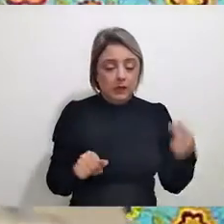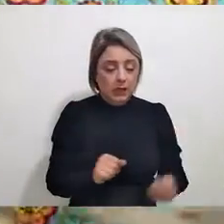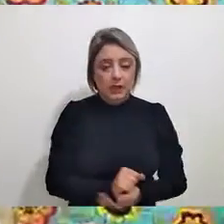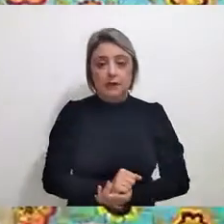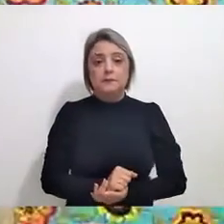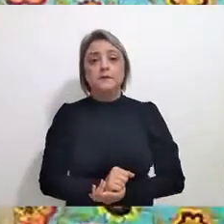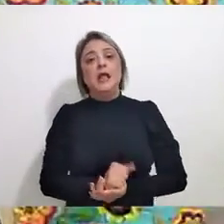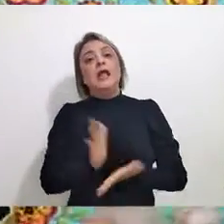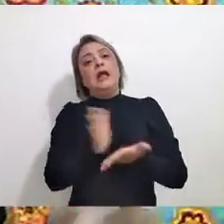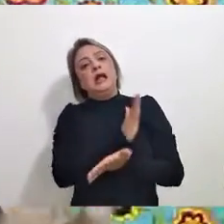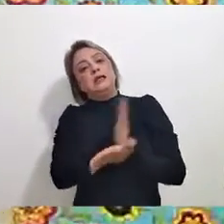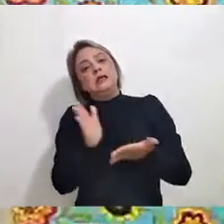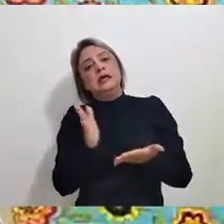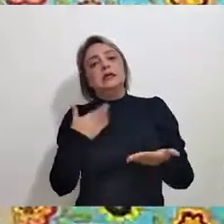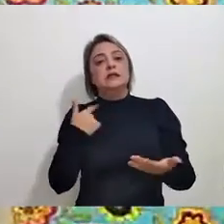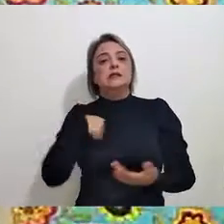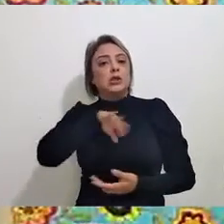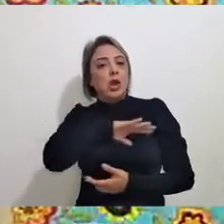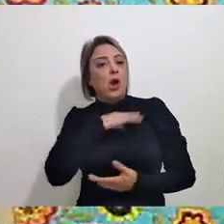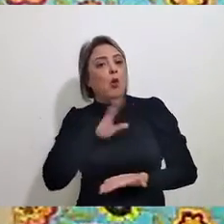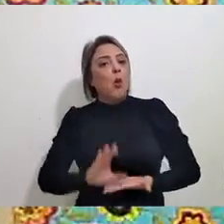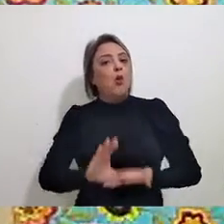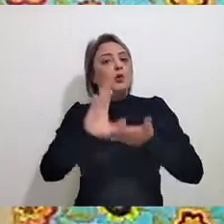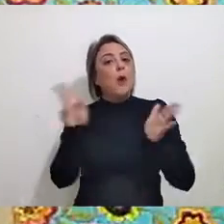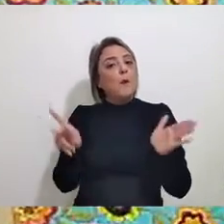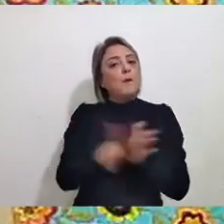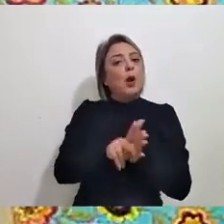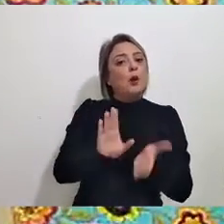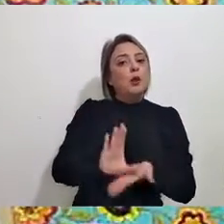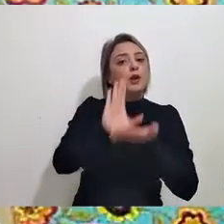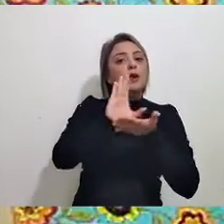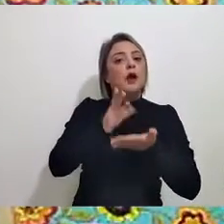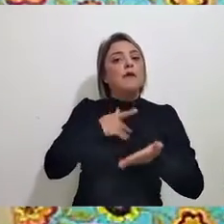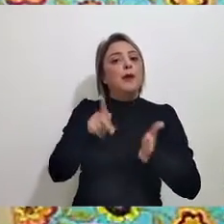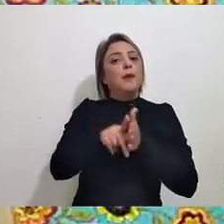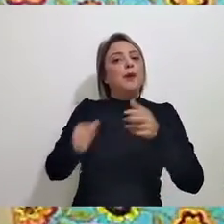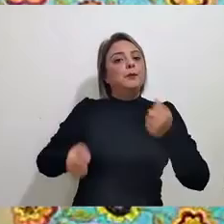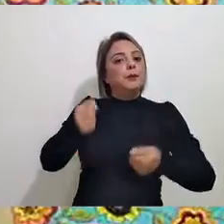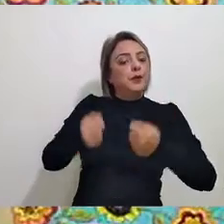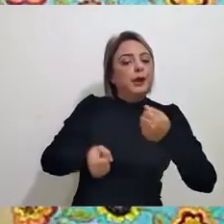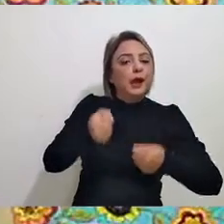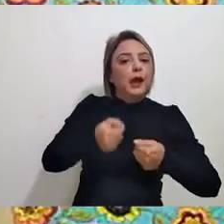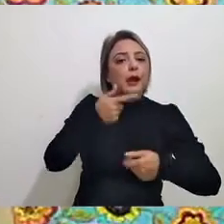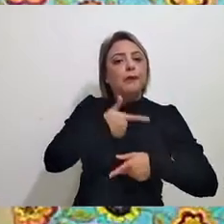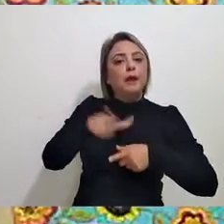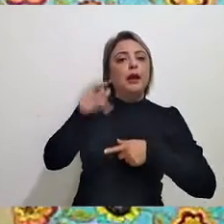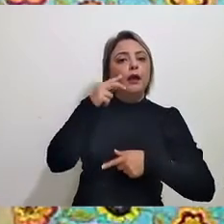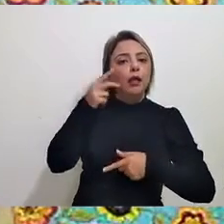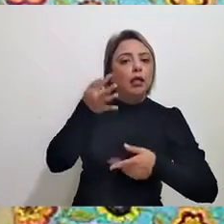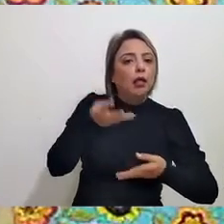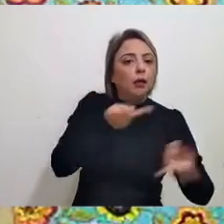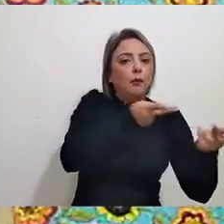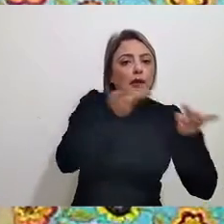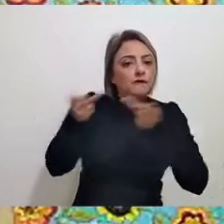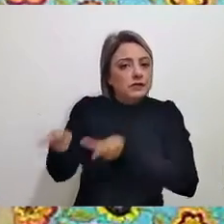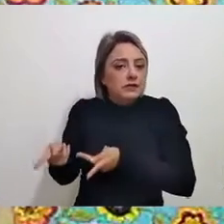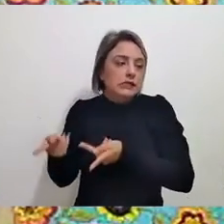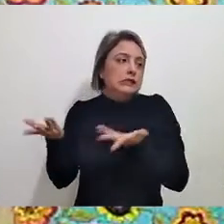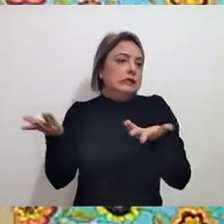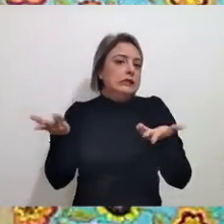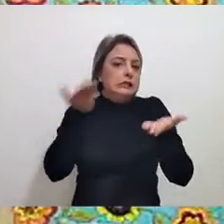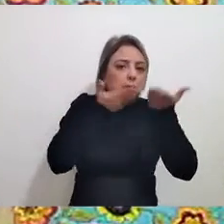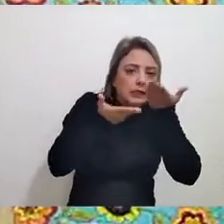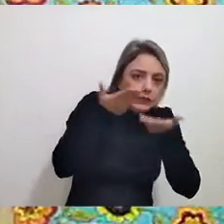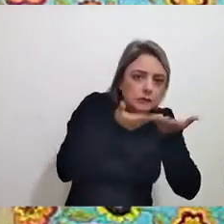gente acaba, o conselheiro, a conselheira, vai no seu próprio carro para fazer, né, uma visita, às vezes numa situação, num local